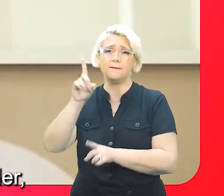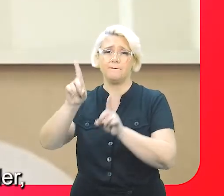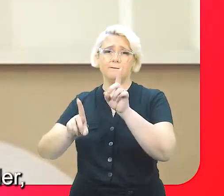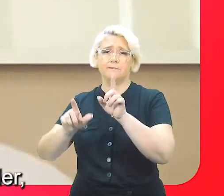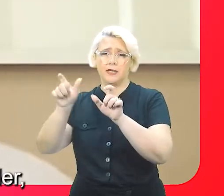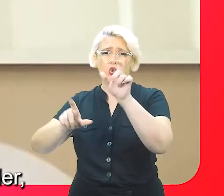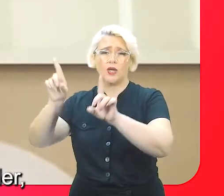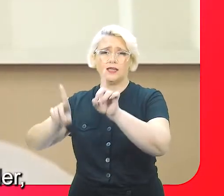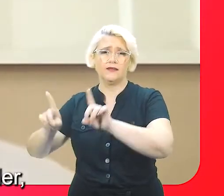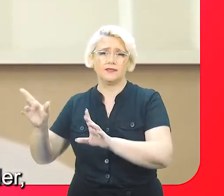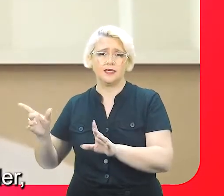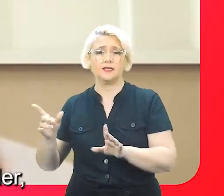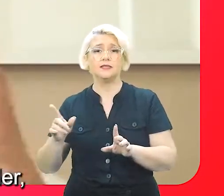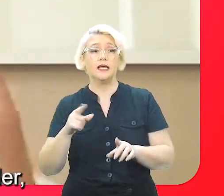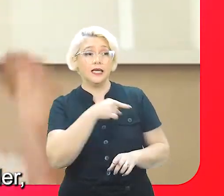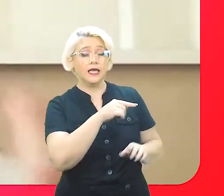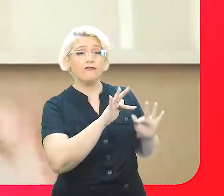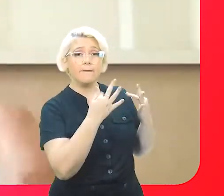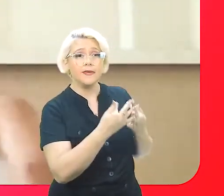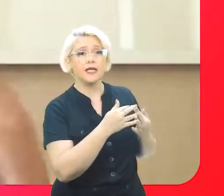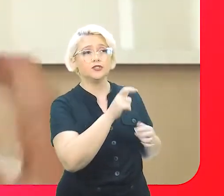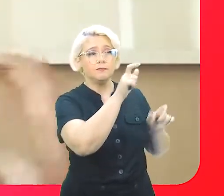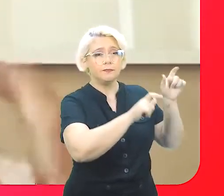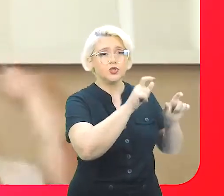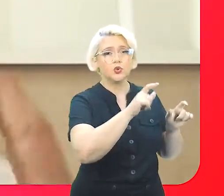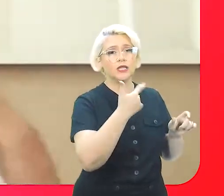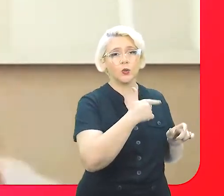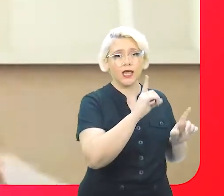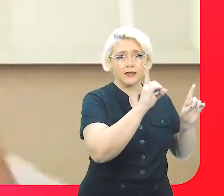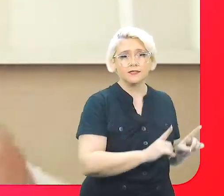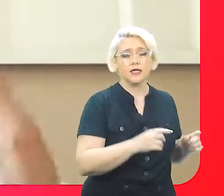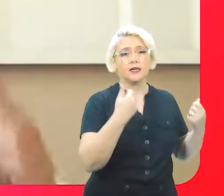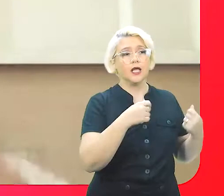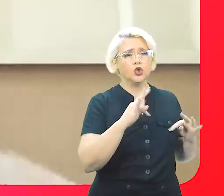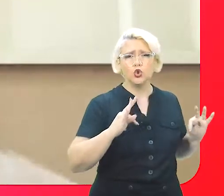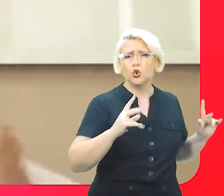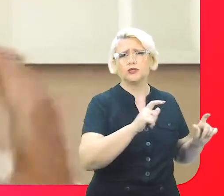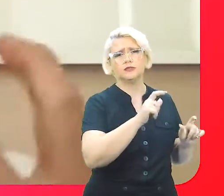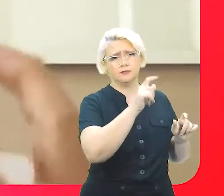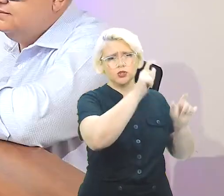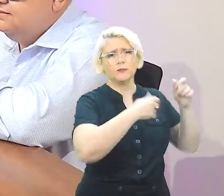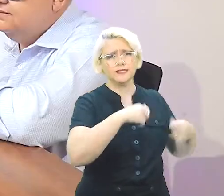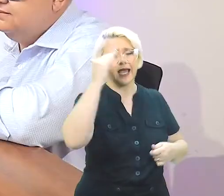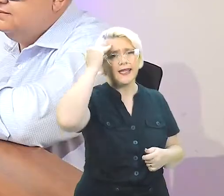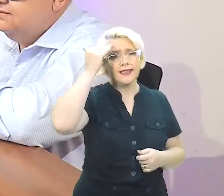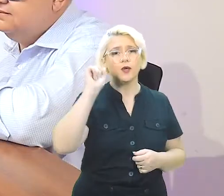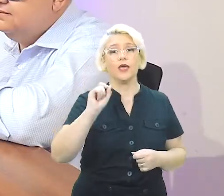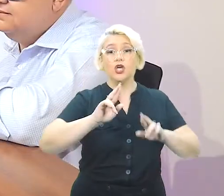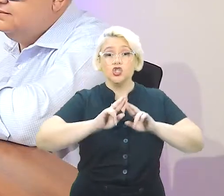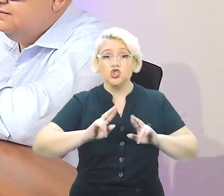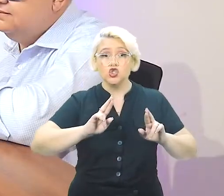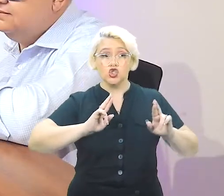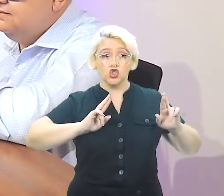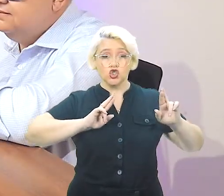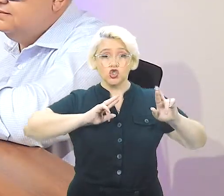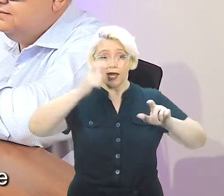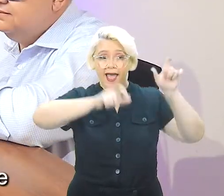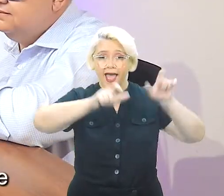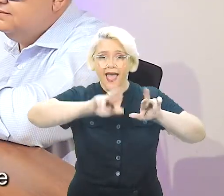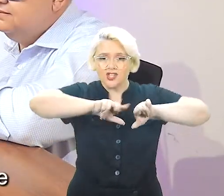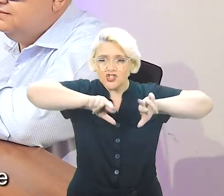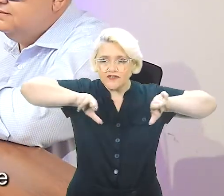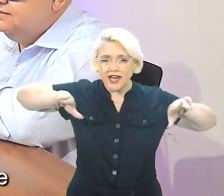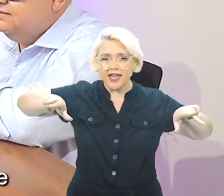de todos os alunos têm que entender, todos os alunos têm que entender, que é a diferença de cada um de nós,